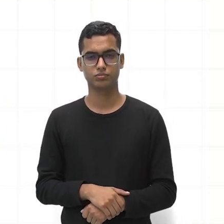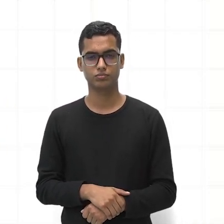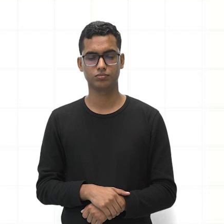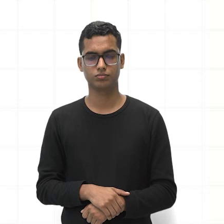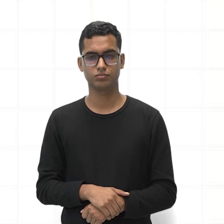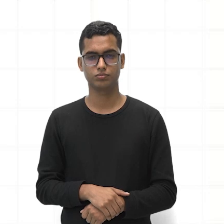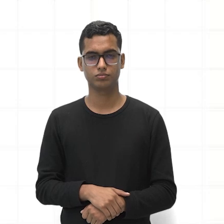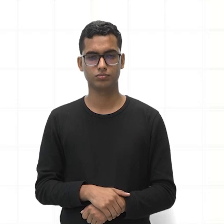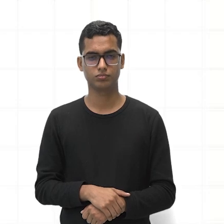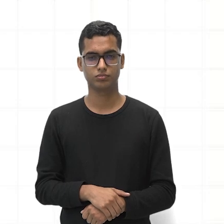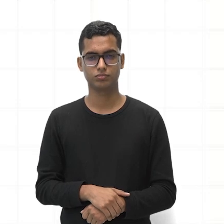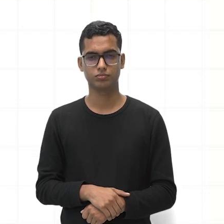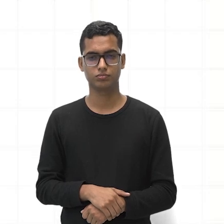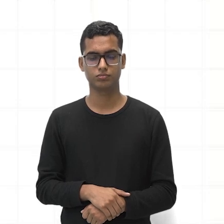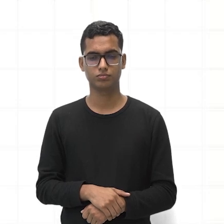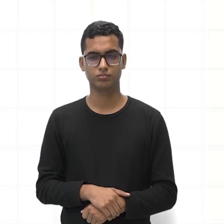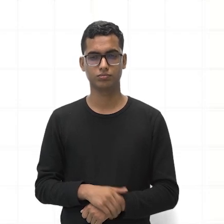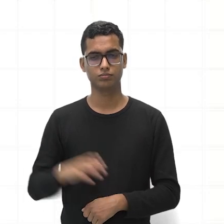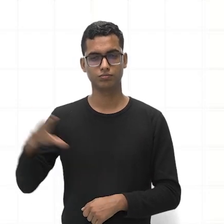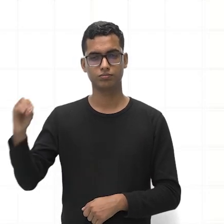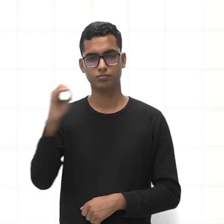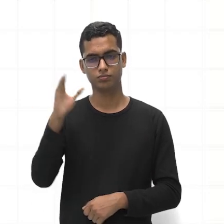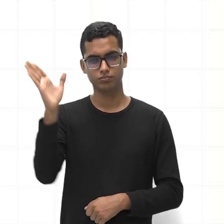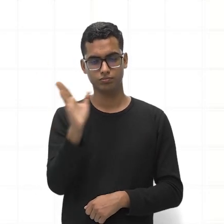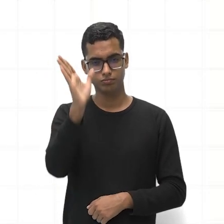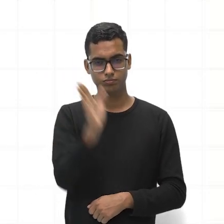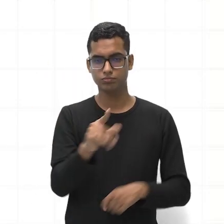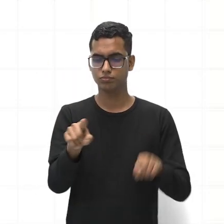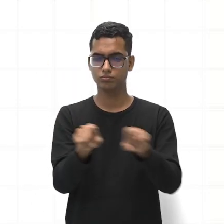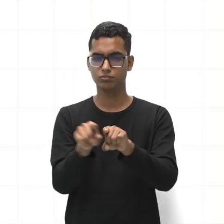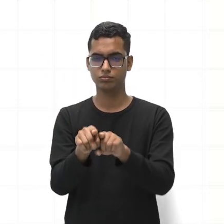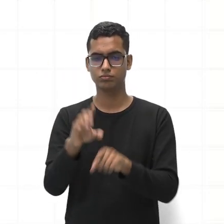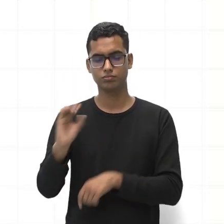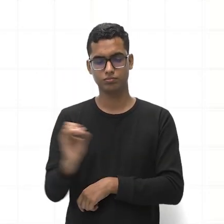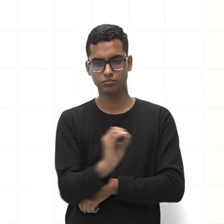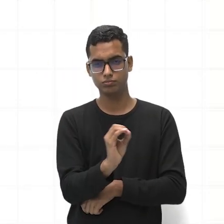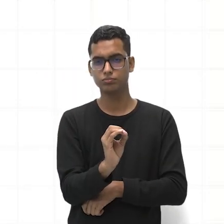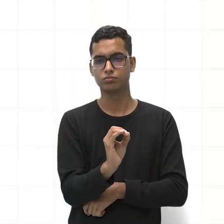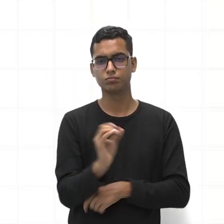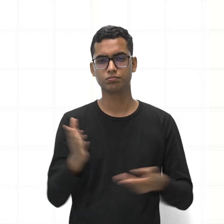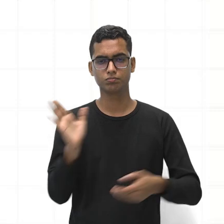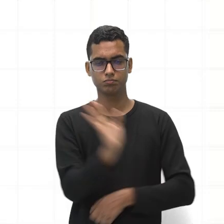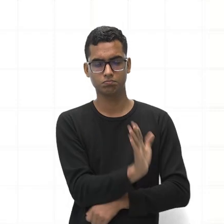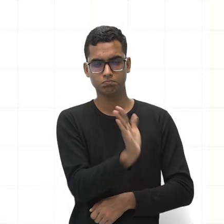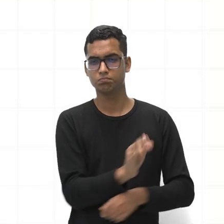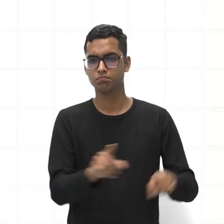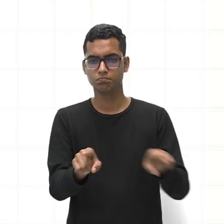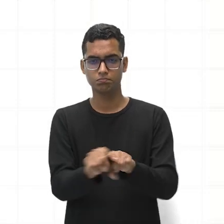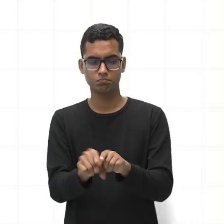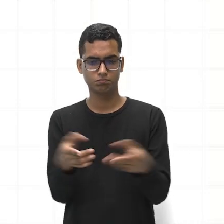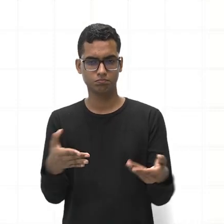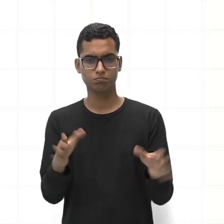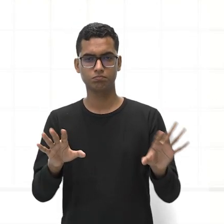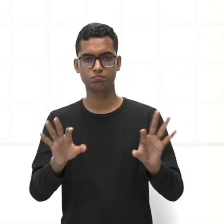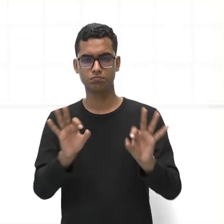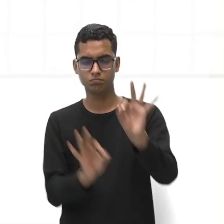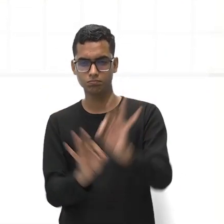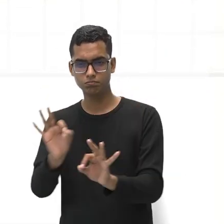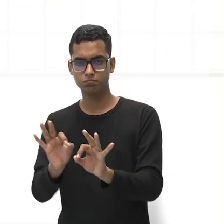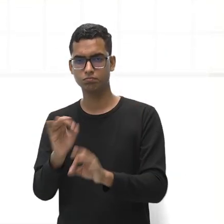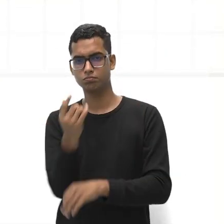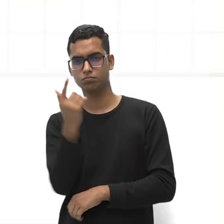O número de zeros do numerador foi simplificado pela mesma quantidade de zeros que tinha no denominador. E passamos a ter o seguinte produto,